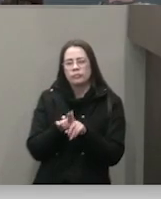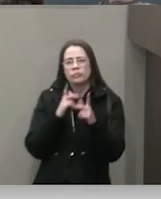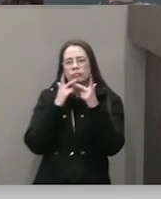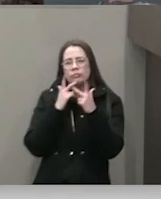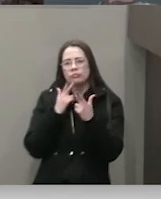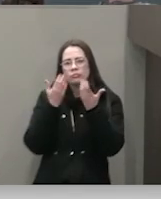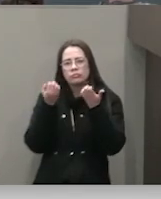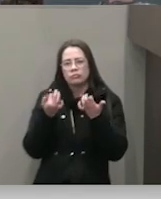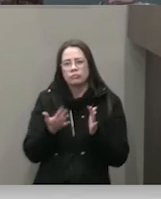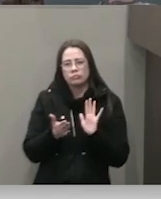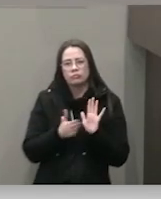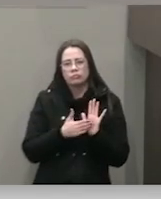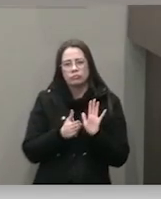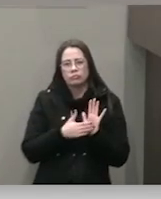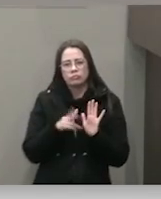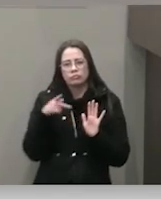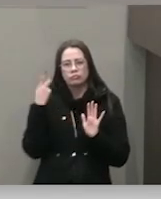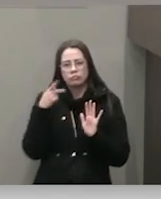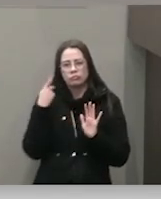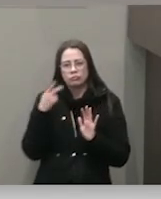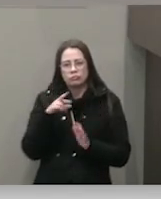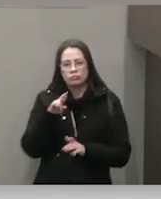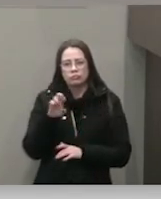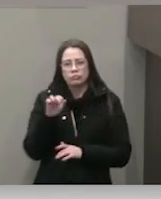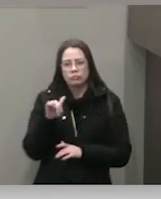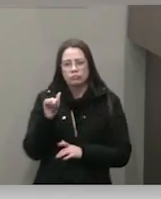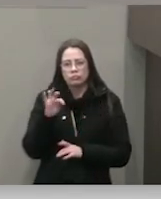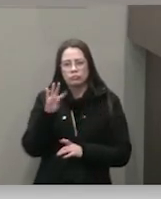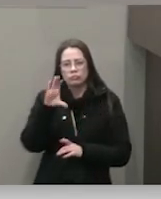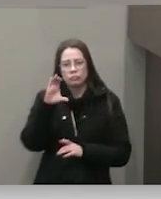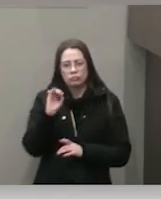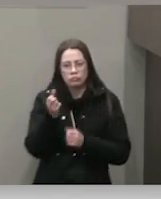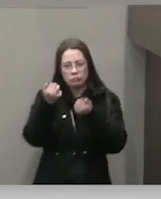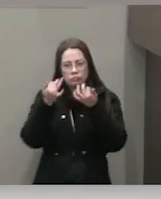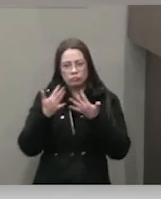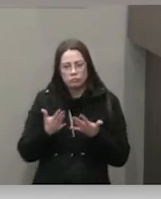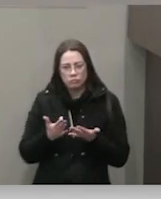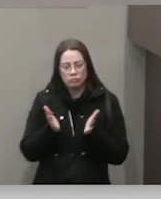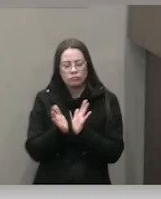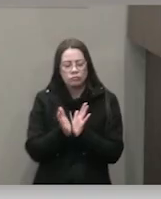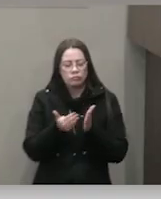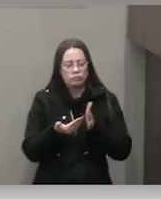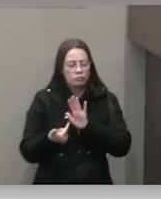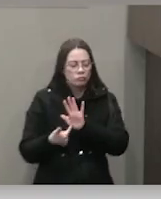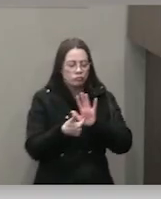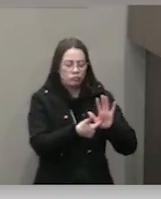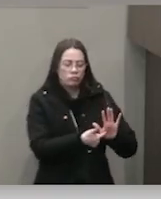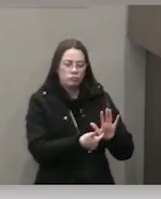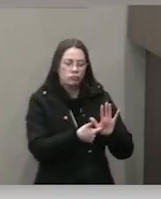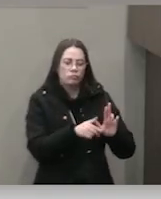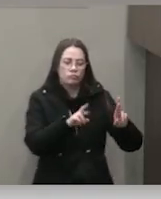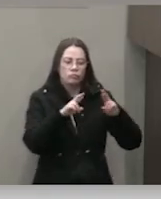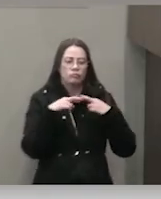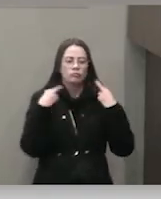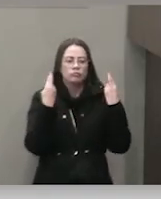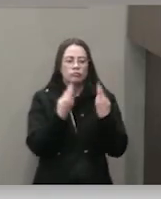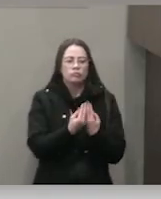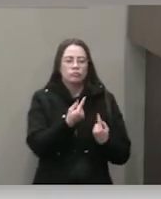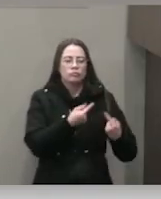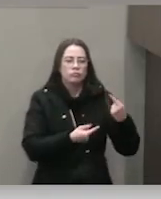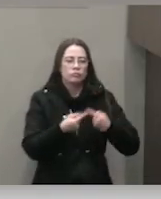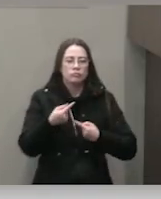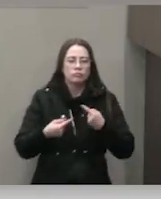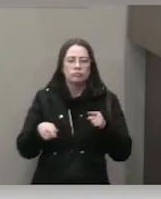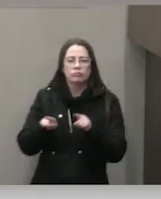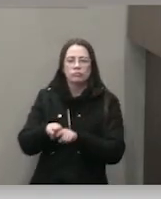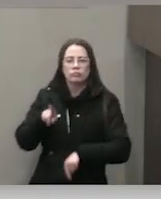como proponente foi o vereador Tiaquinho, trouxe a demanda para a comissão, reunimos e discutimos, e